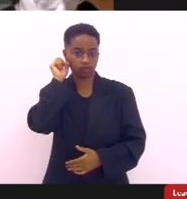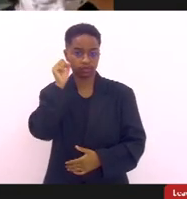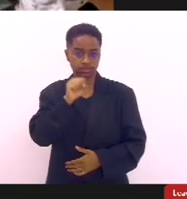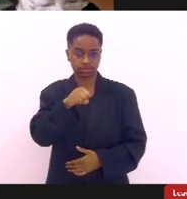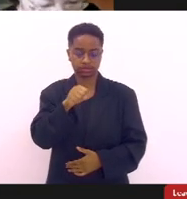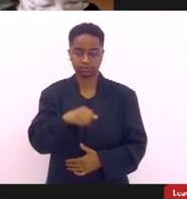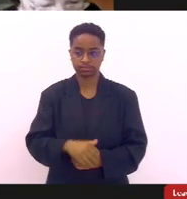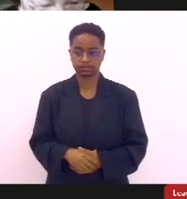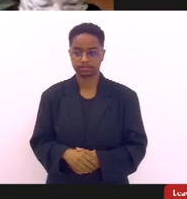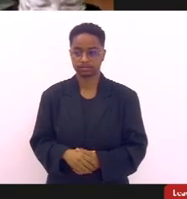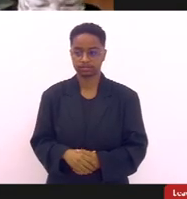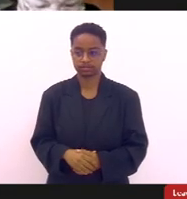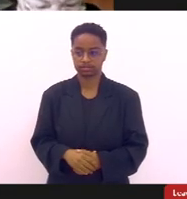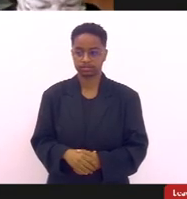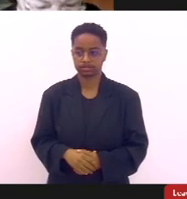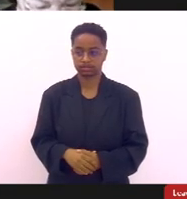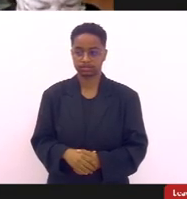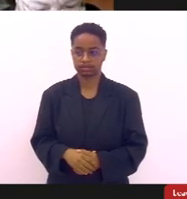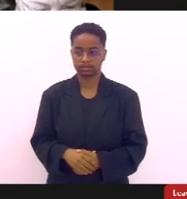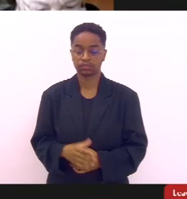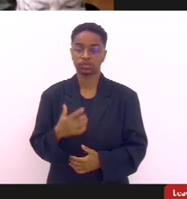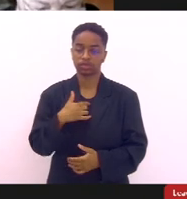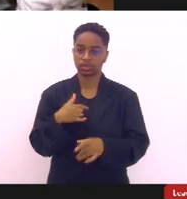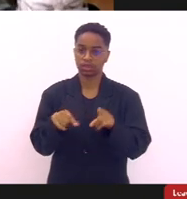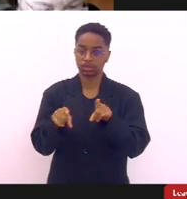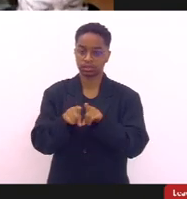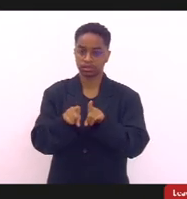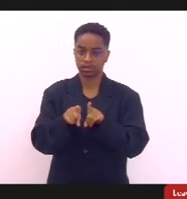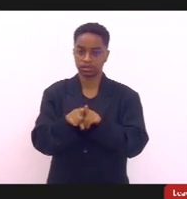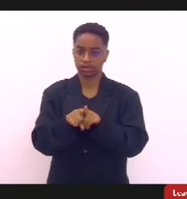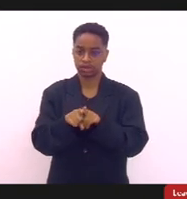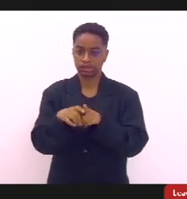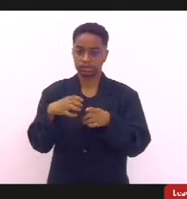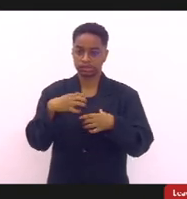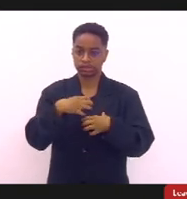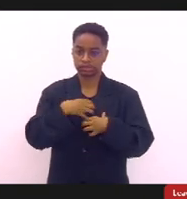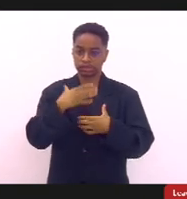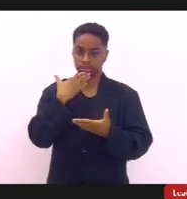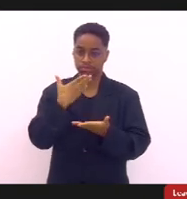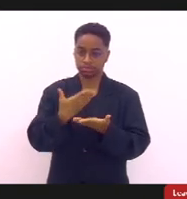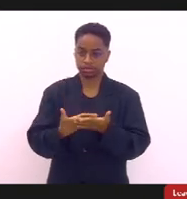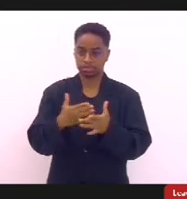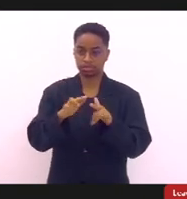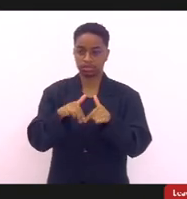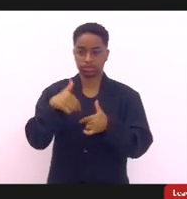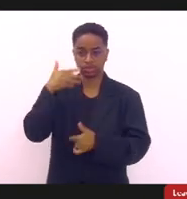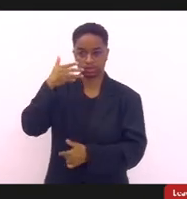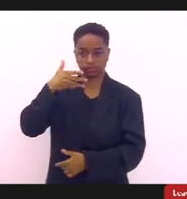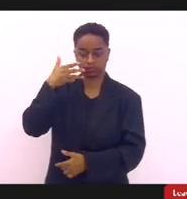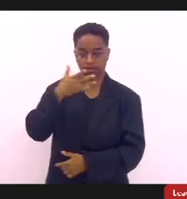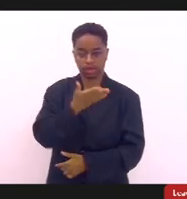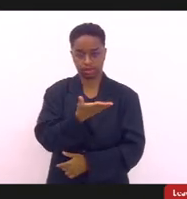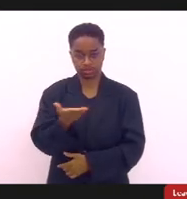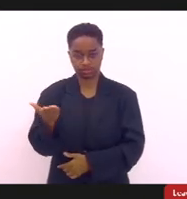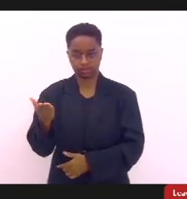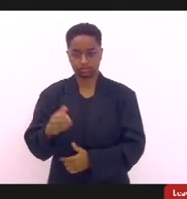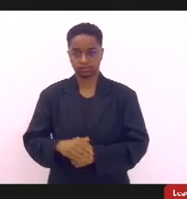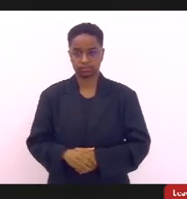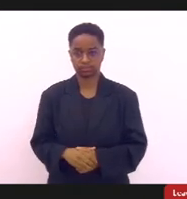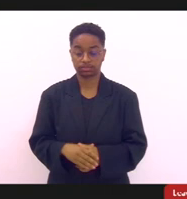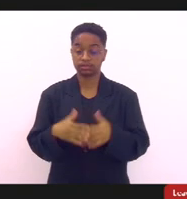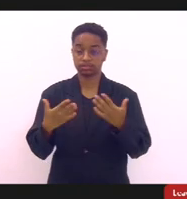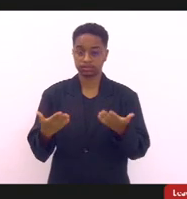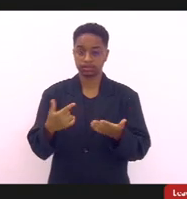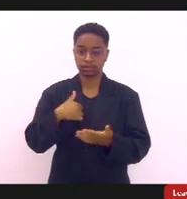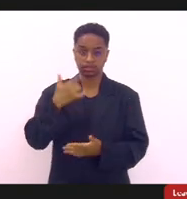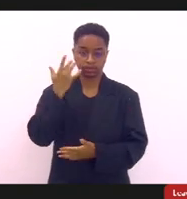deputado. Bom, eu também estou um pouco impactado pelas falas, né? E eu acho que o